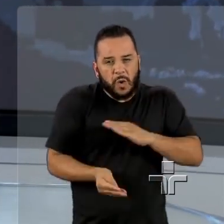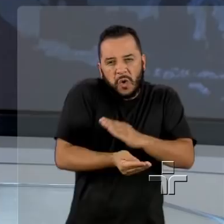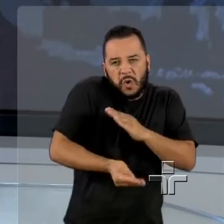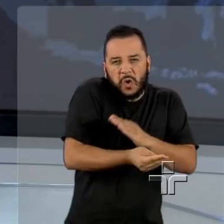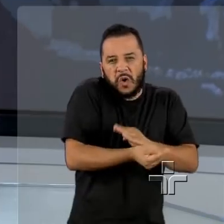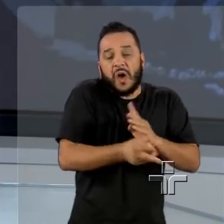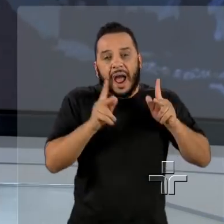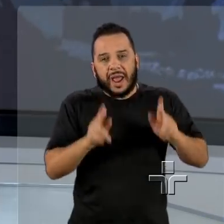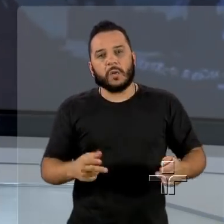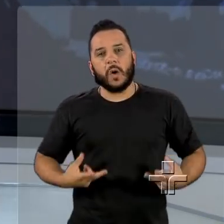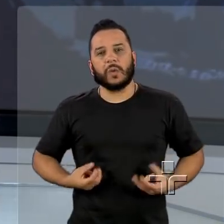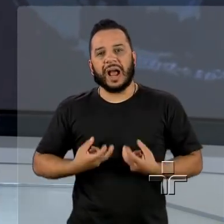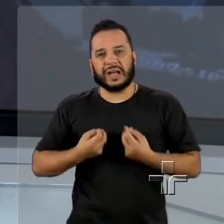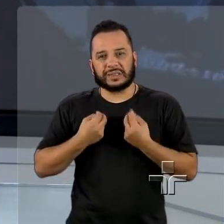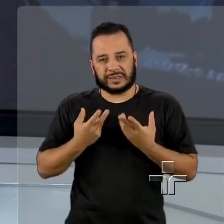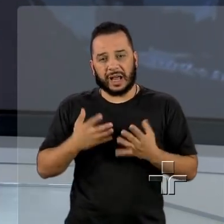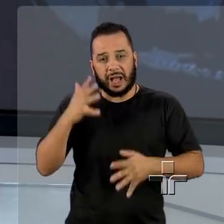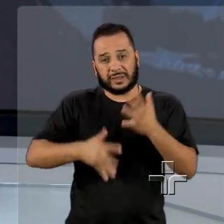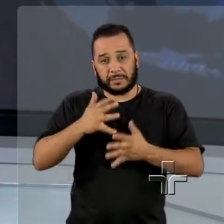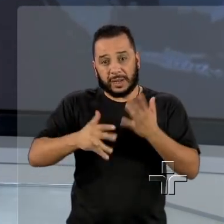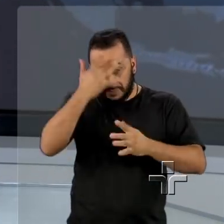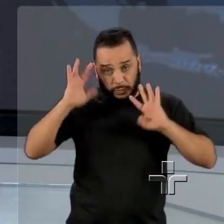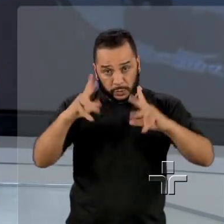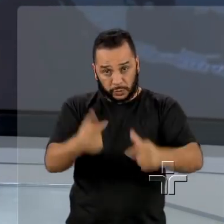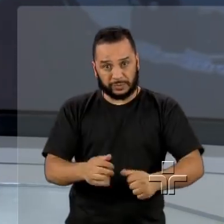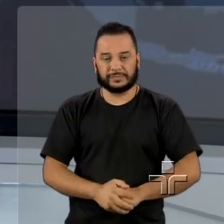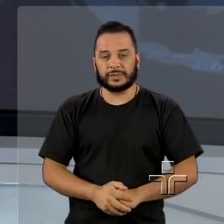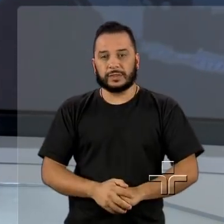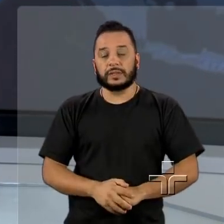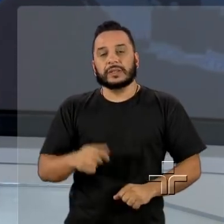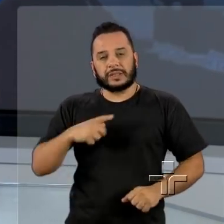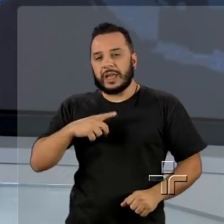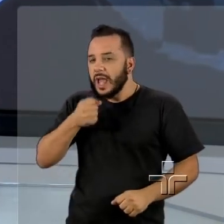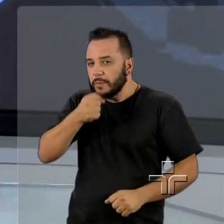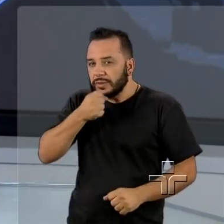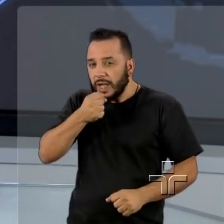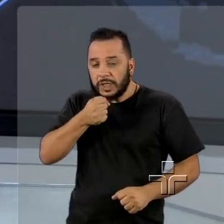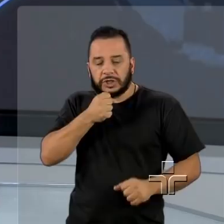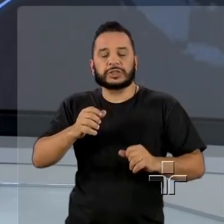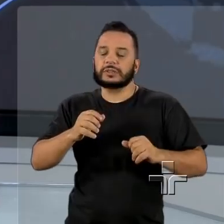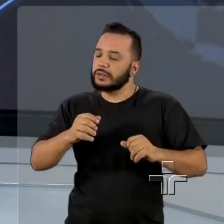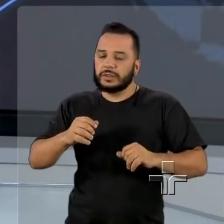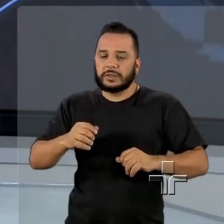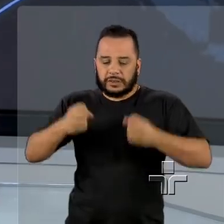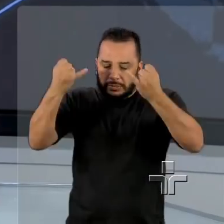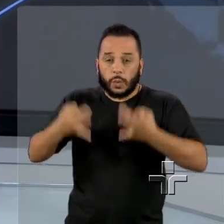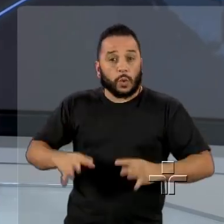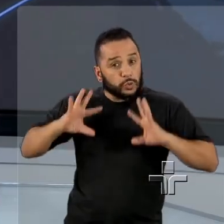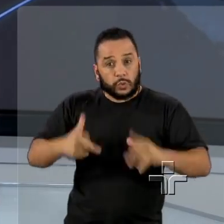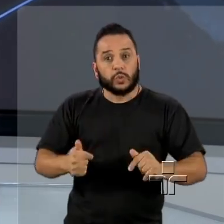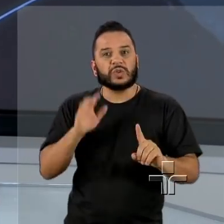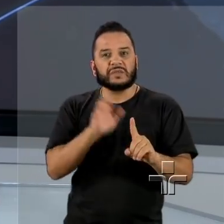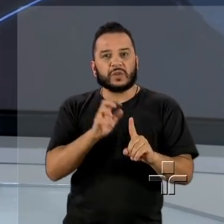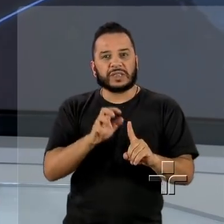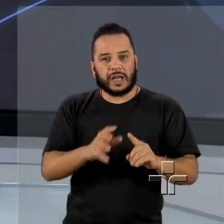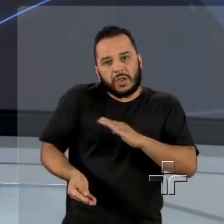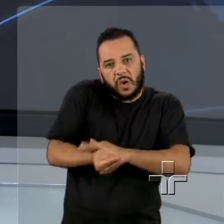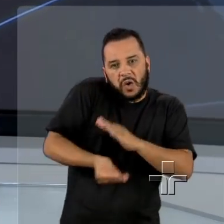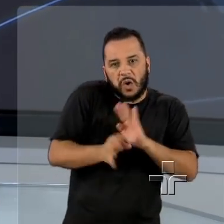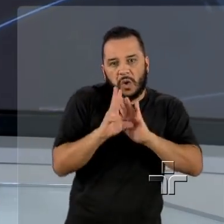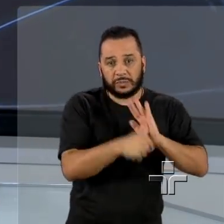entra em contato com grandes grupos de empresário e eles fazem a festa deles enquanto a gente fica do lado de fora. Então, eu entendo que se a